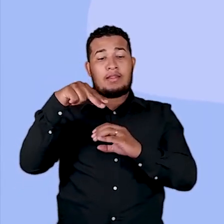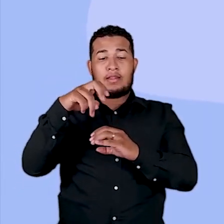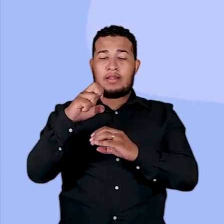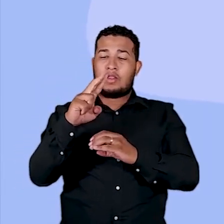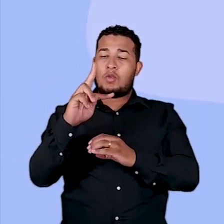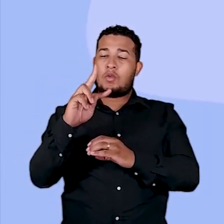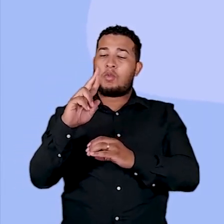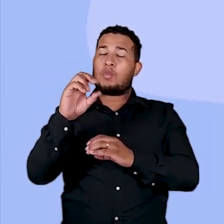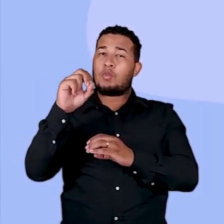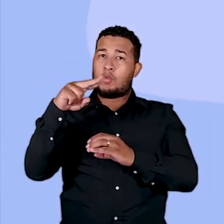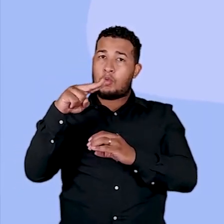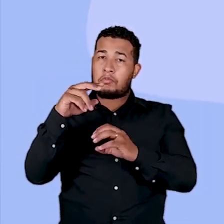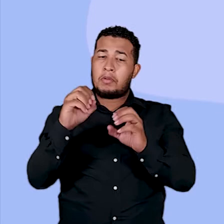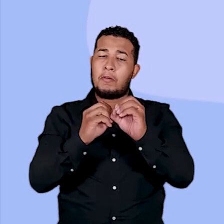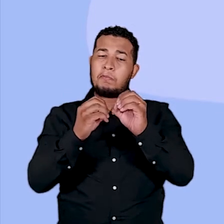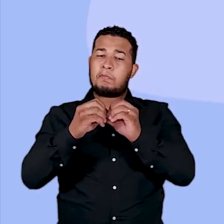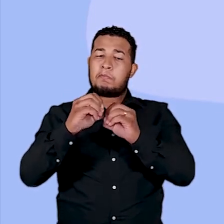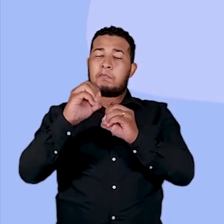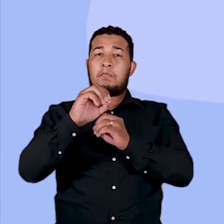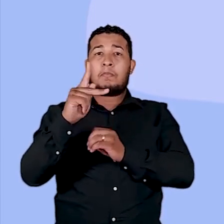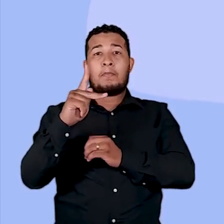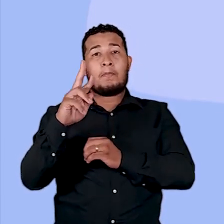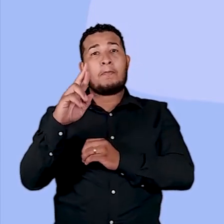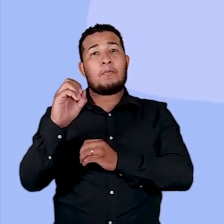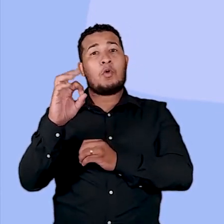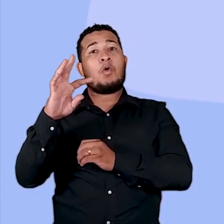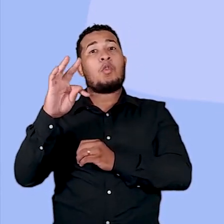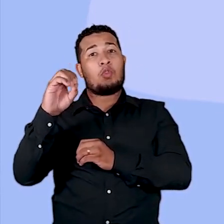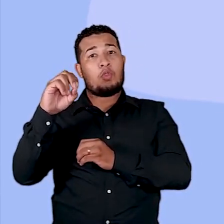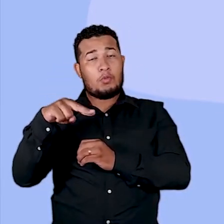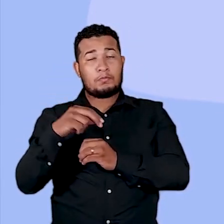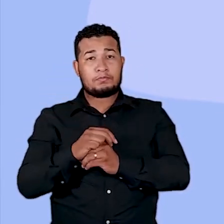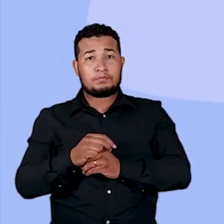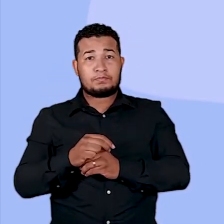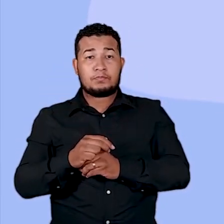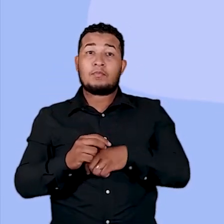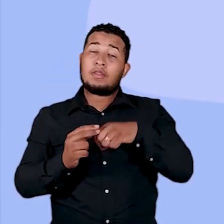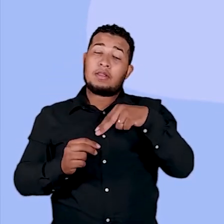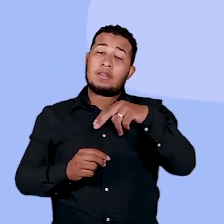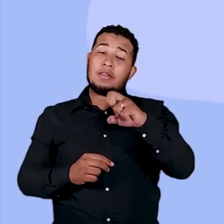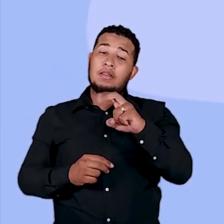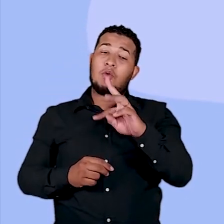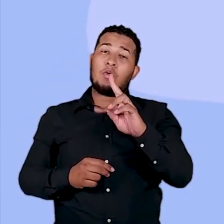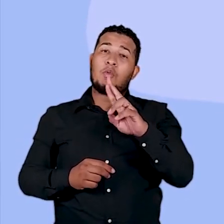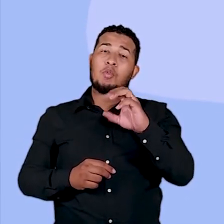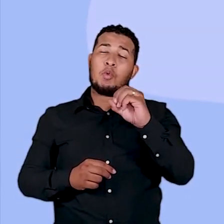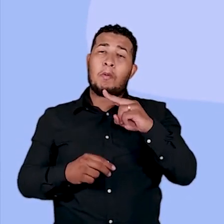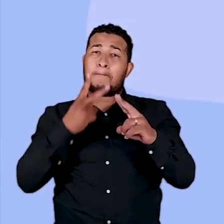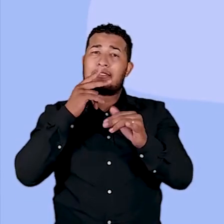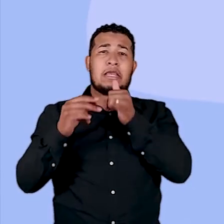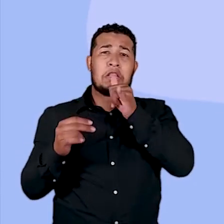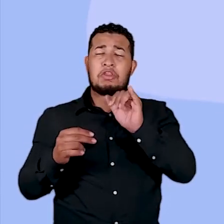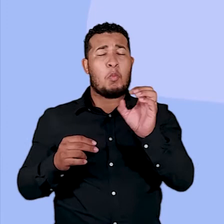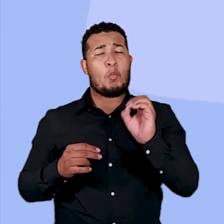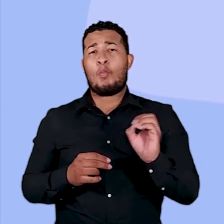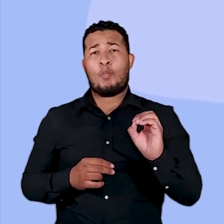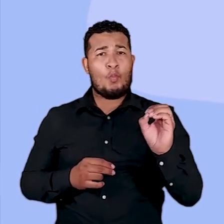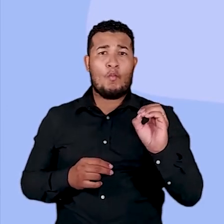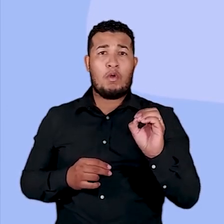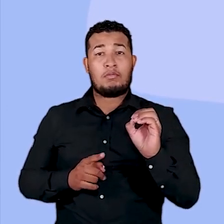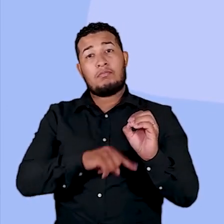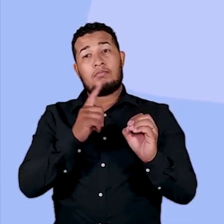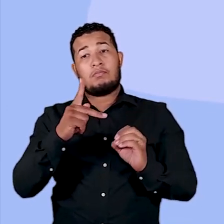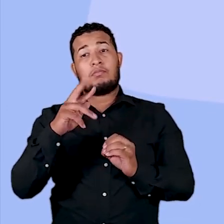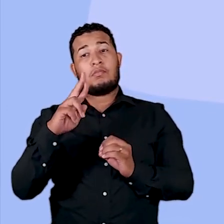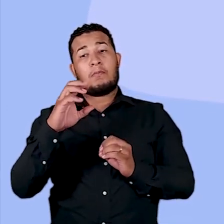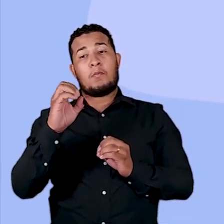o nêutron e o próton. O nêutron tem a carga nula ou neutra, como o próprio nome diz, a carga dele é